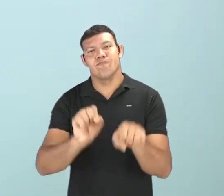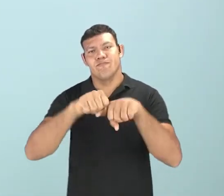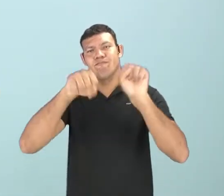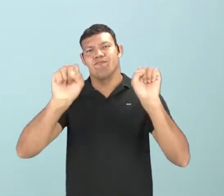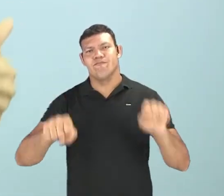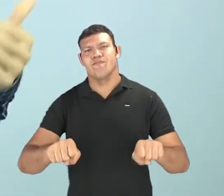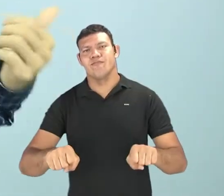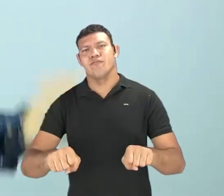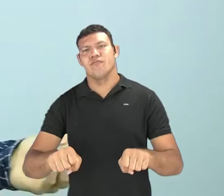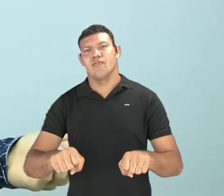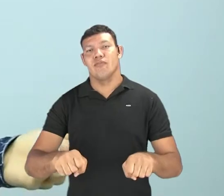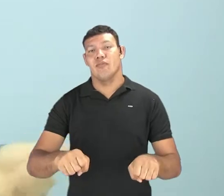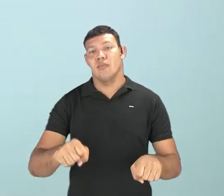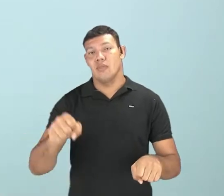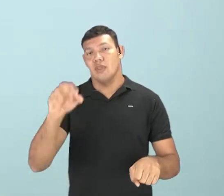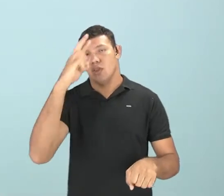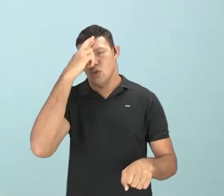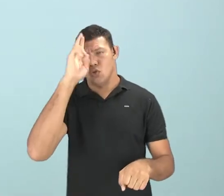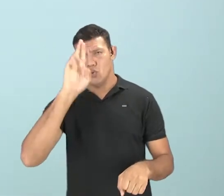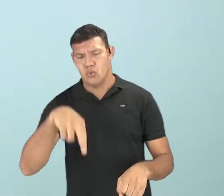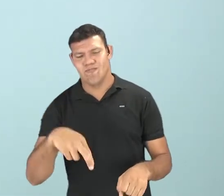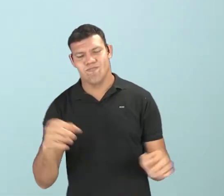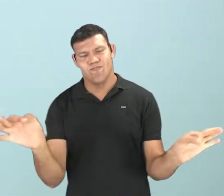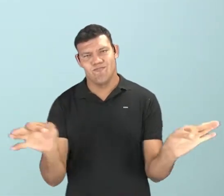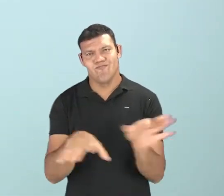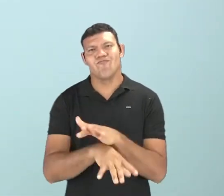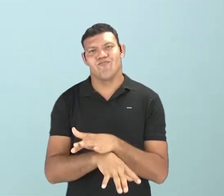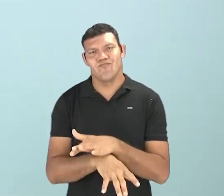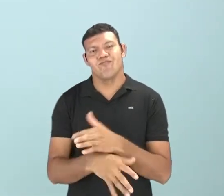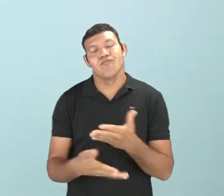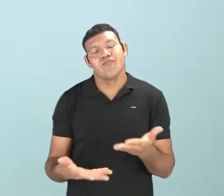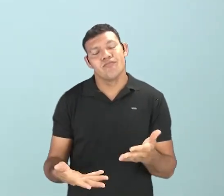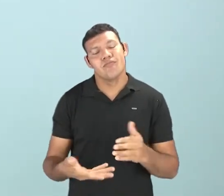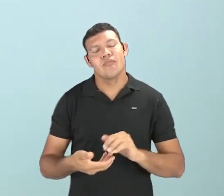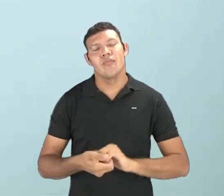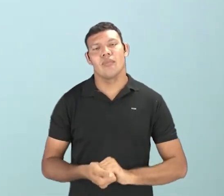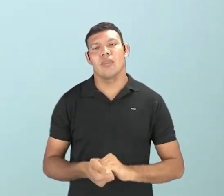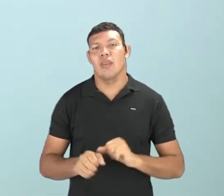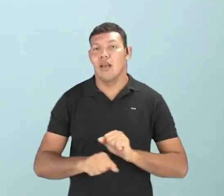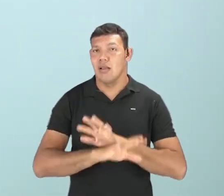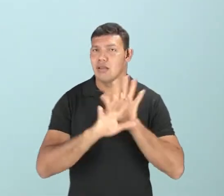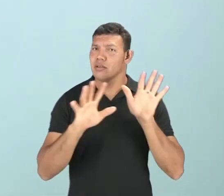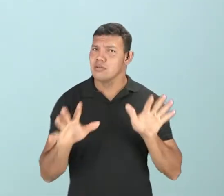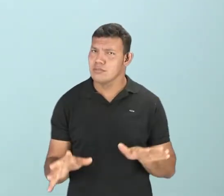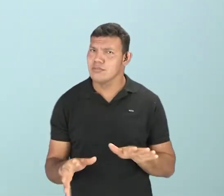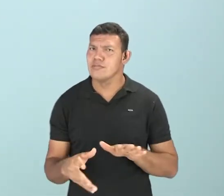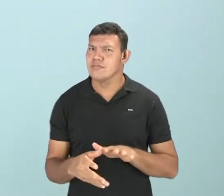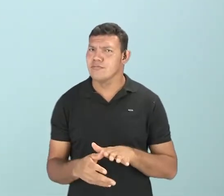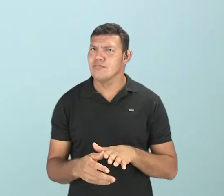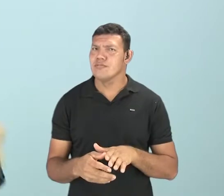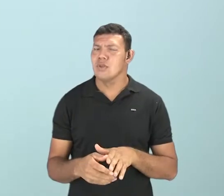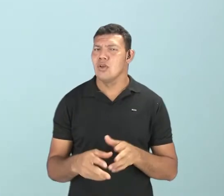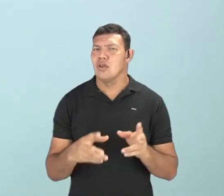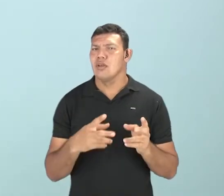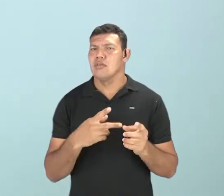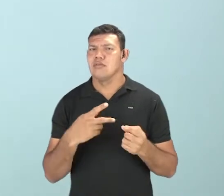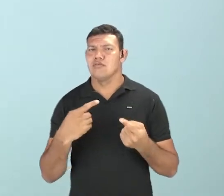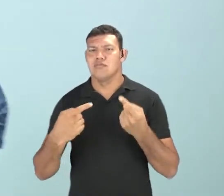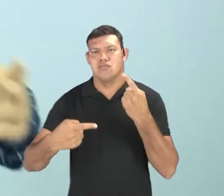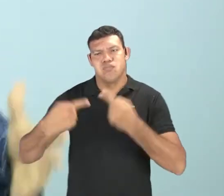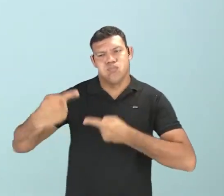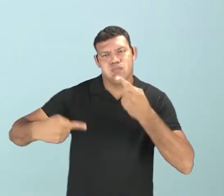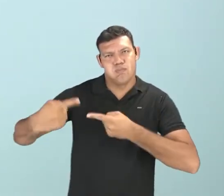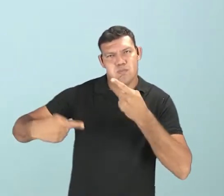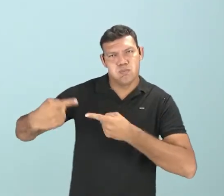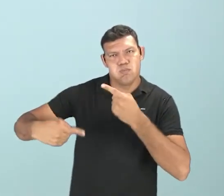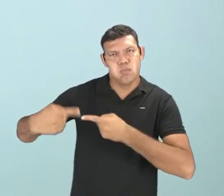que nasce lá com Lenin e termina aí com Gorbachev, né? Claro que muitas discussões ocorrem, ainda fala que a Guerra Fria